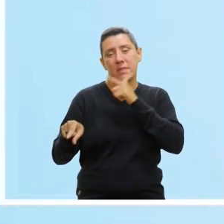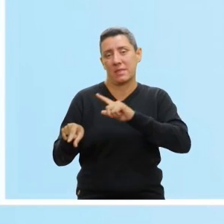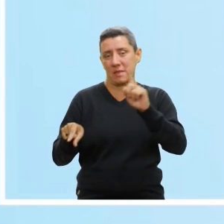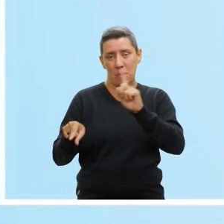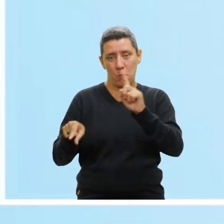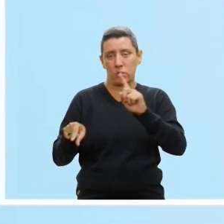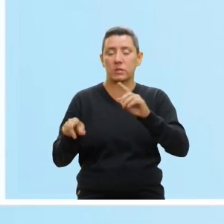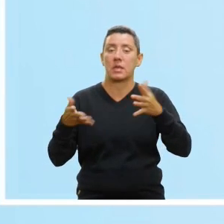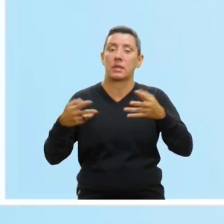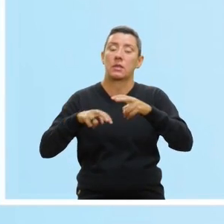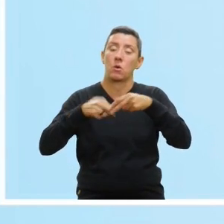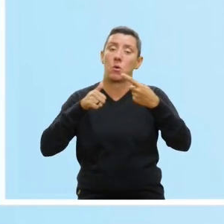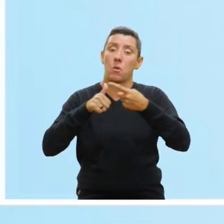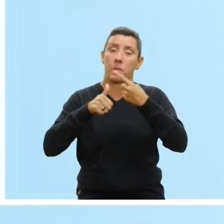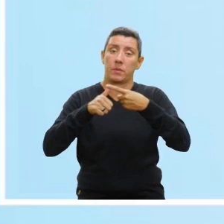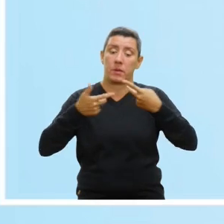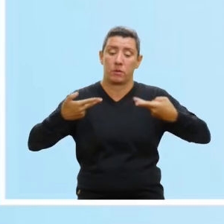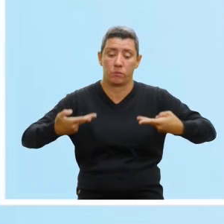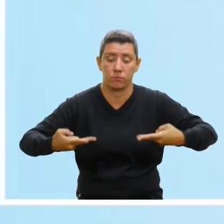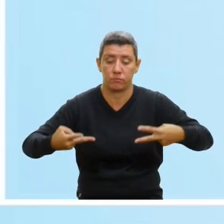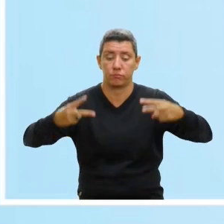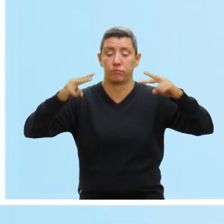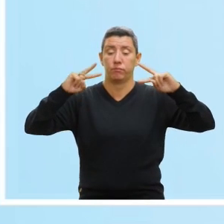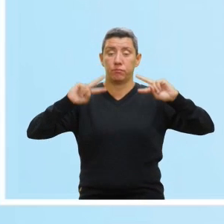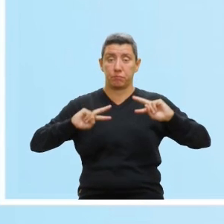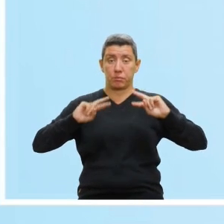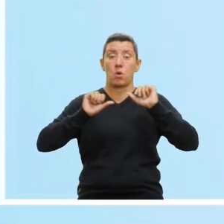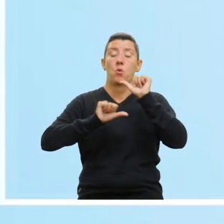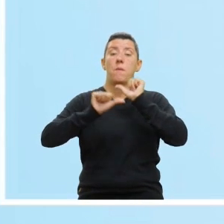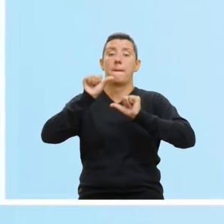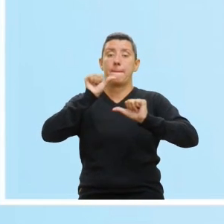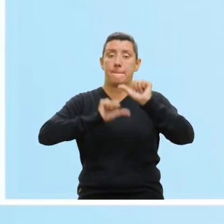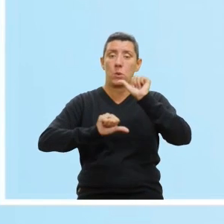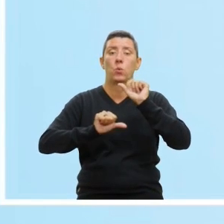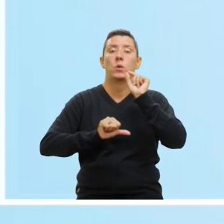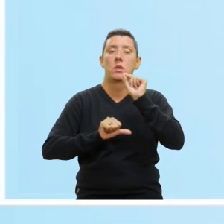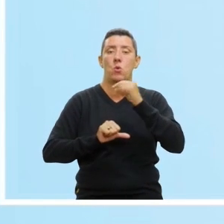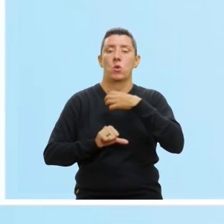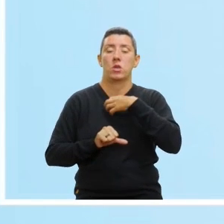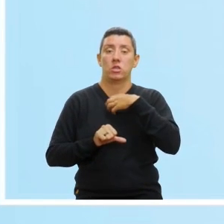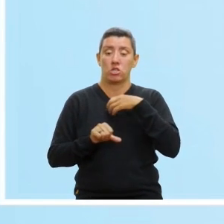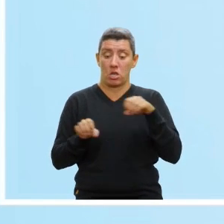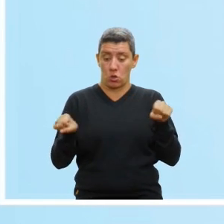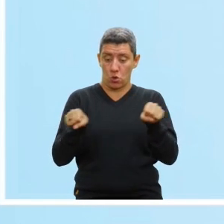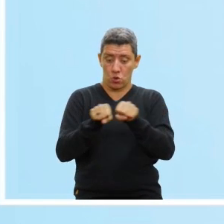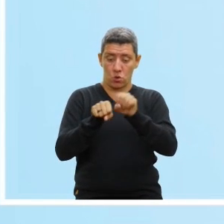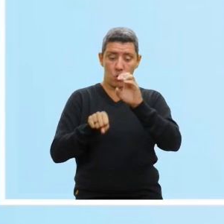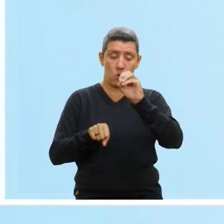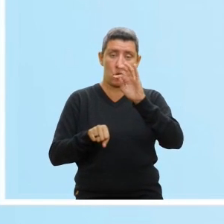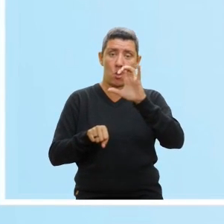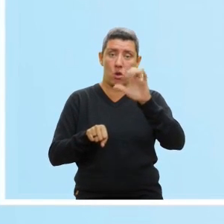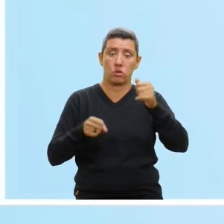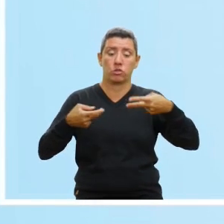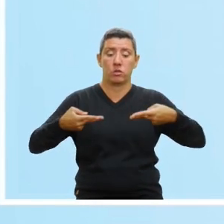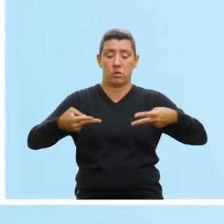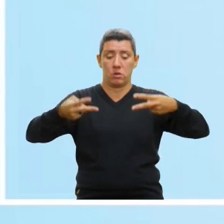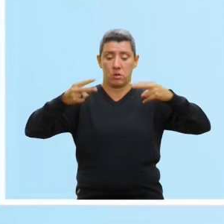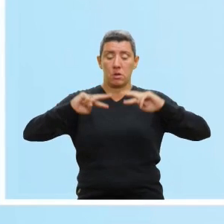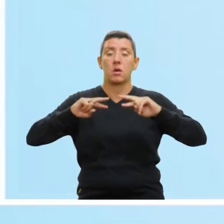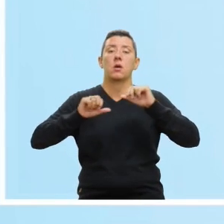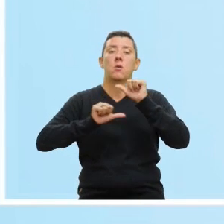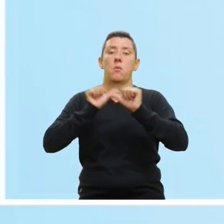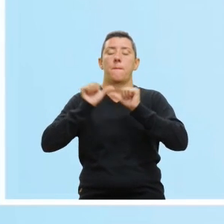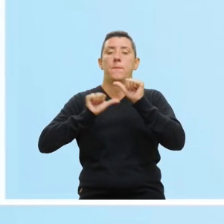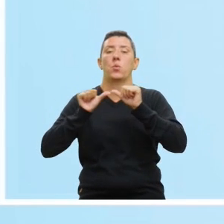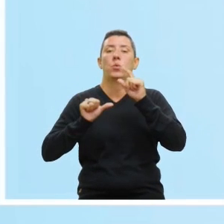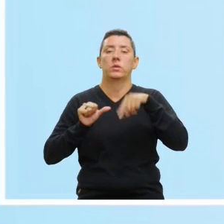é transformar cada uma dessas interfaces óticas, a gente precisa transformar em uma frequência da